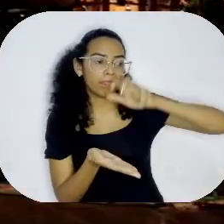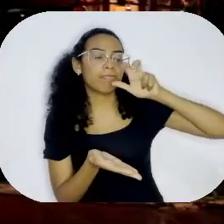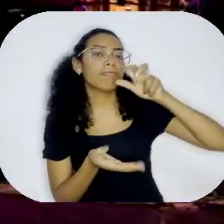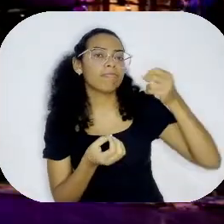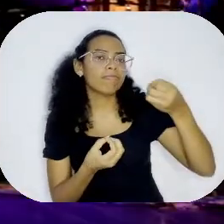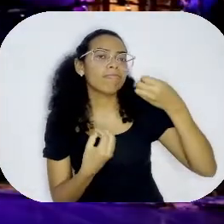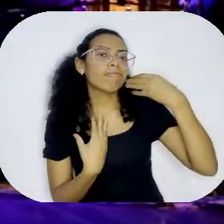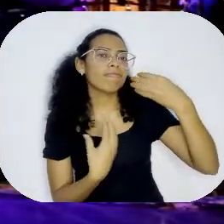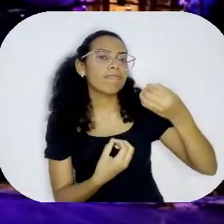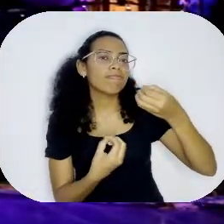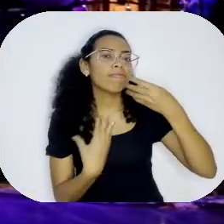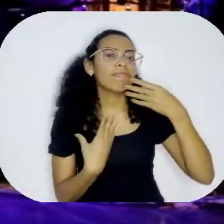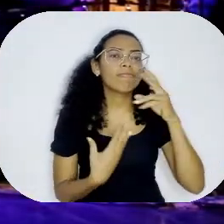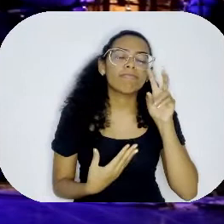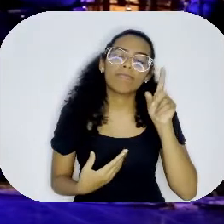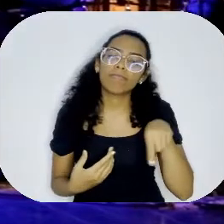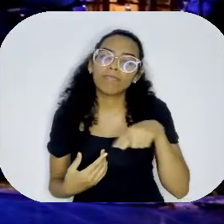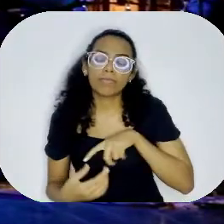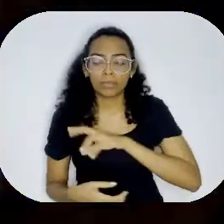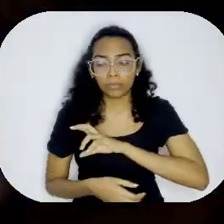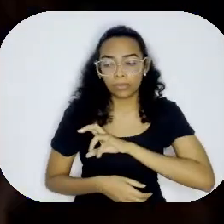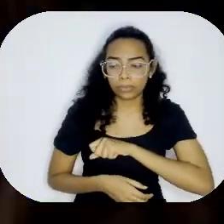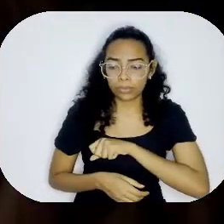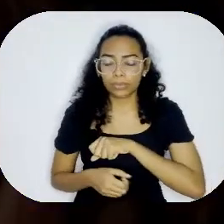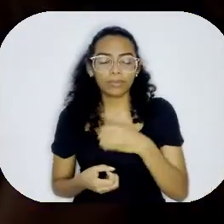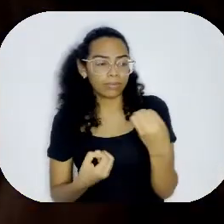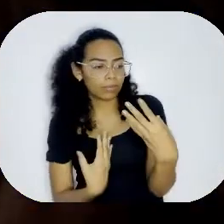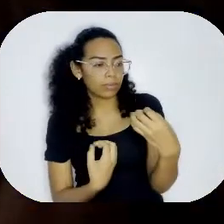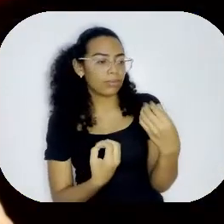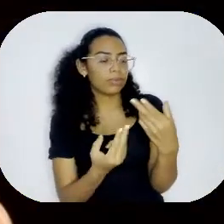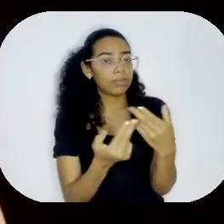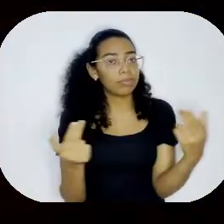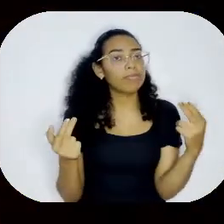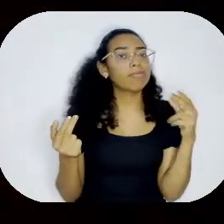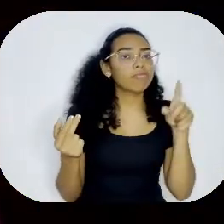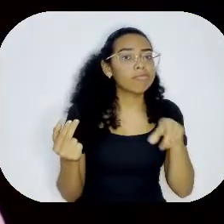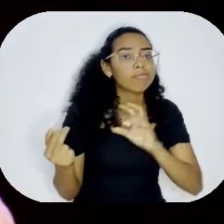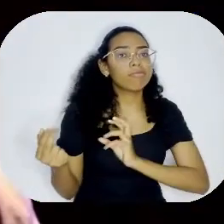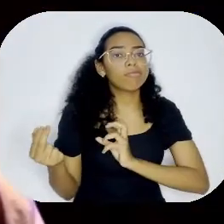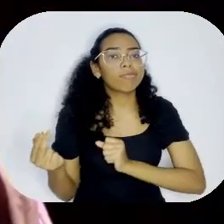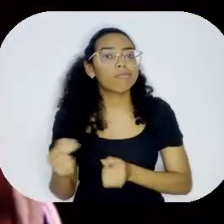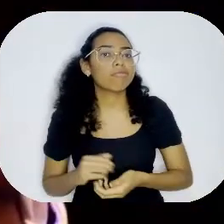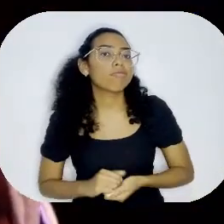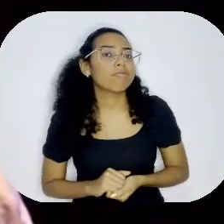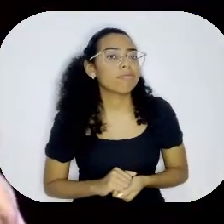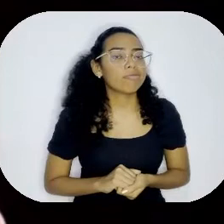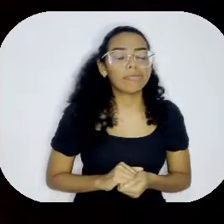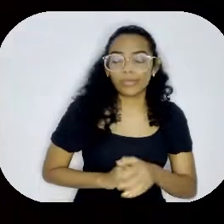que nos ensina a ser do amor. Cedro, ó meu